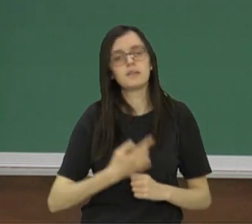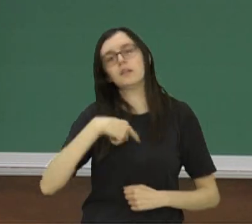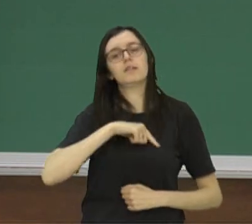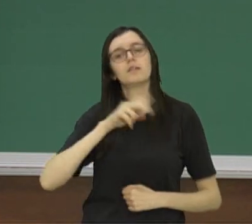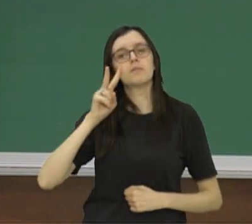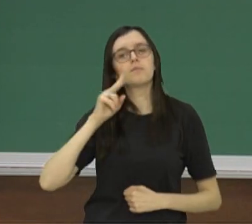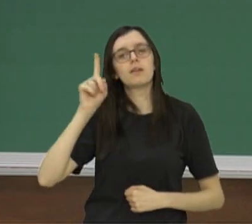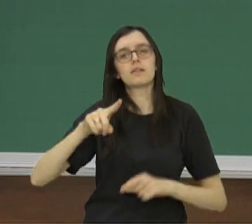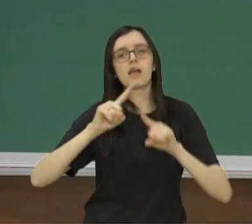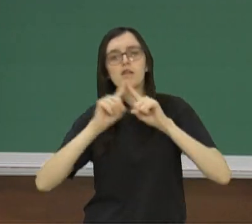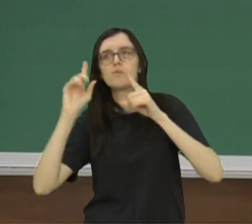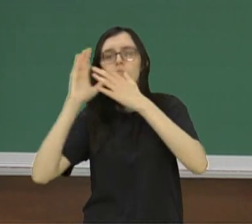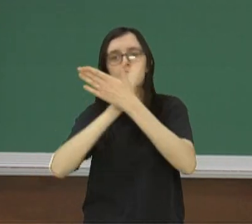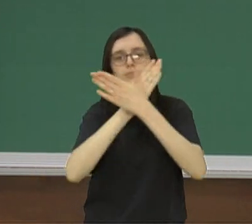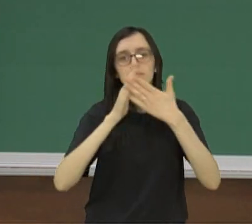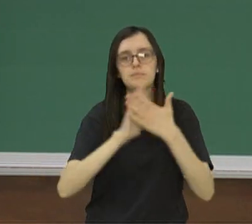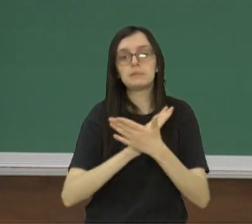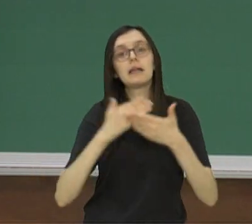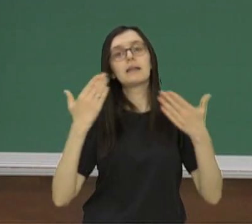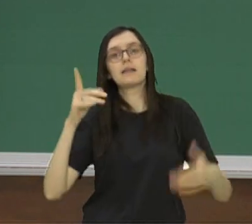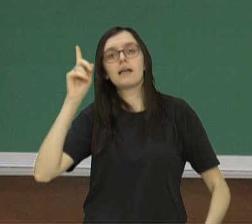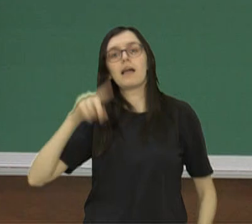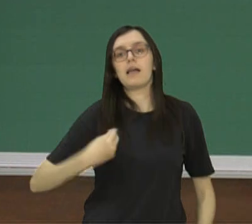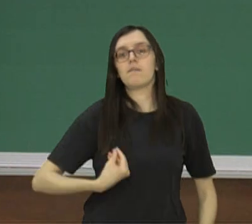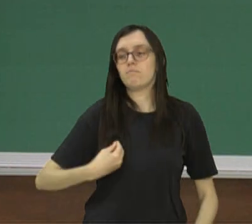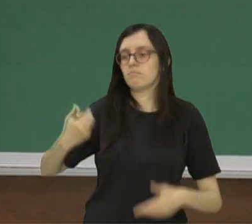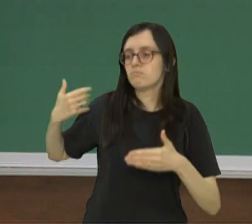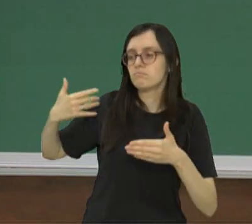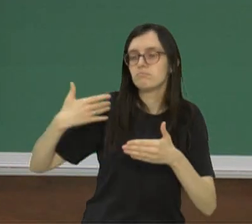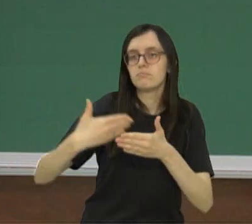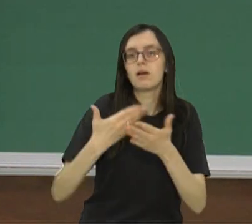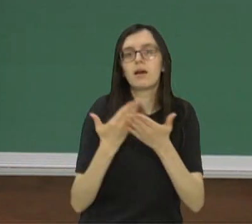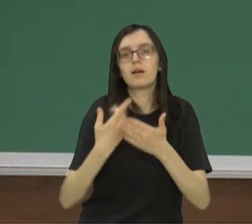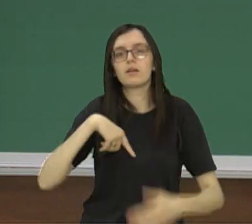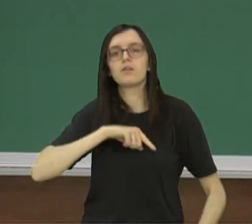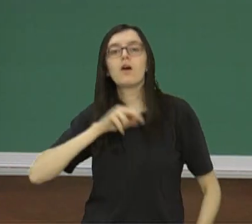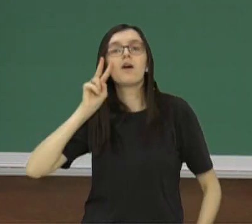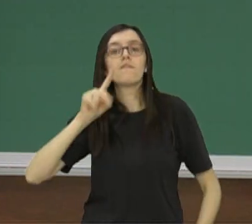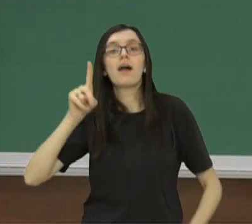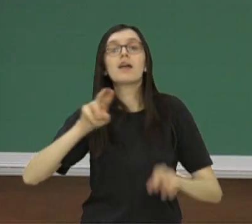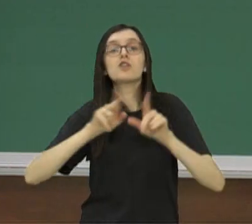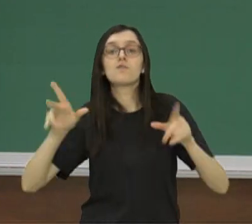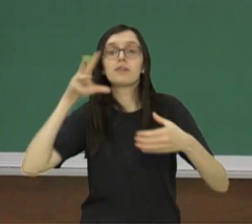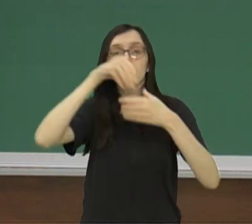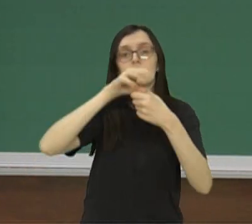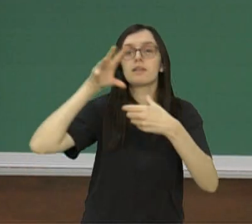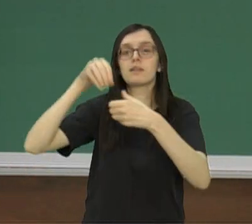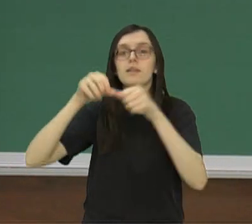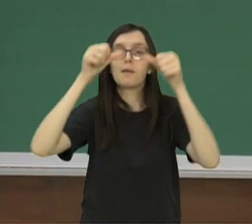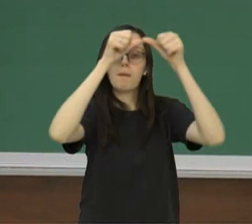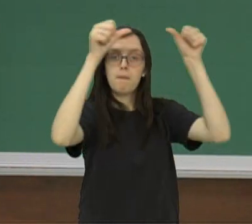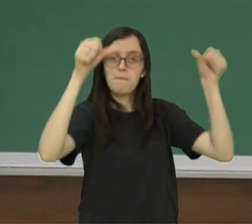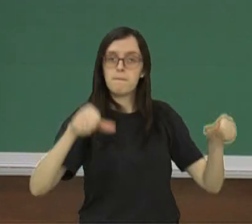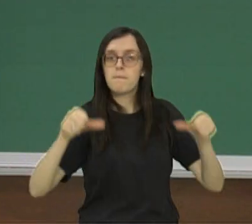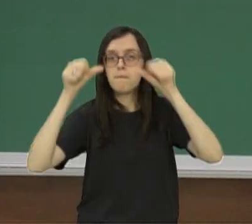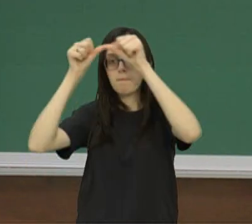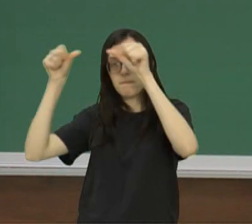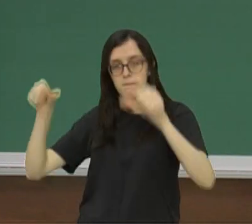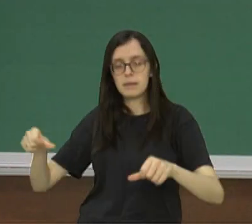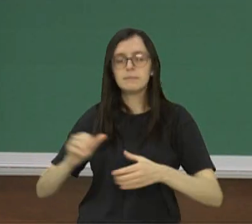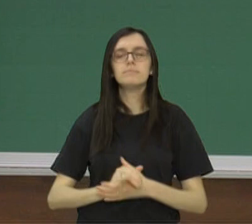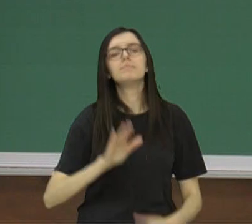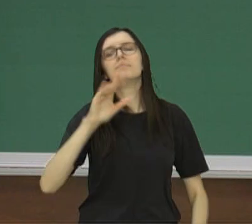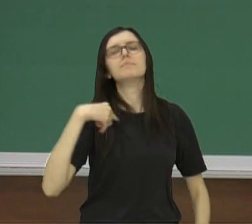essa diferença aí. Por isso que ao longo dessa aula nós vimos aí a diferença nos mapas, correto? E aí nós vimos